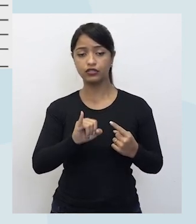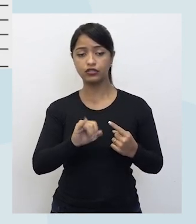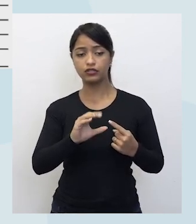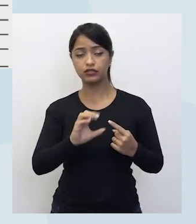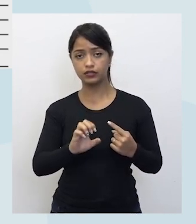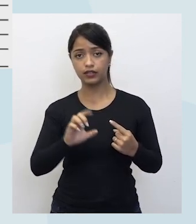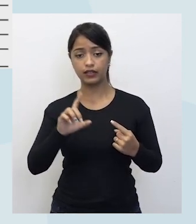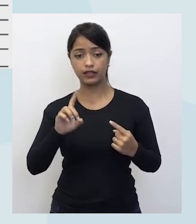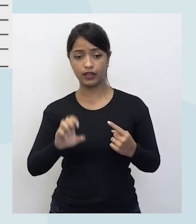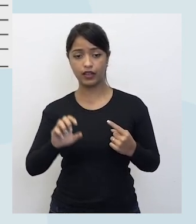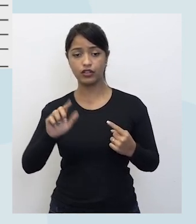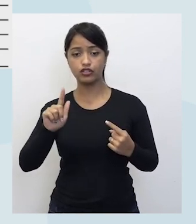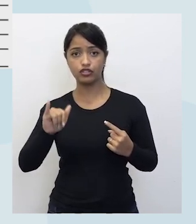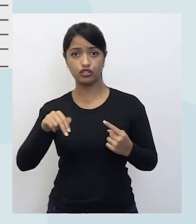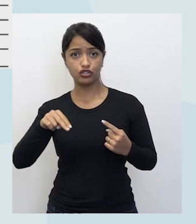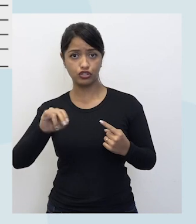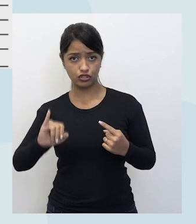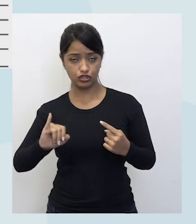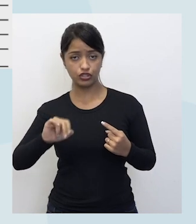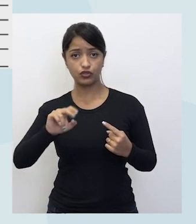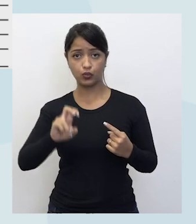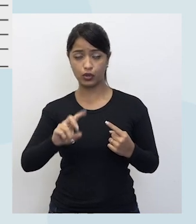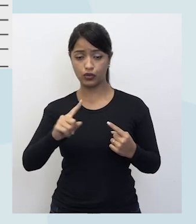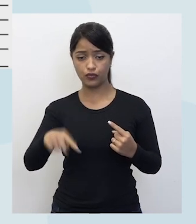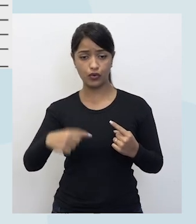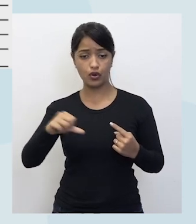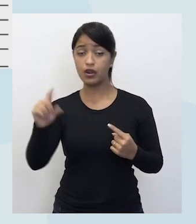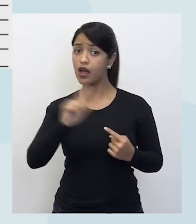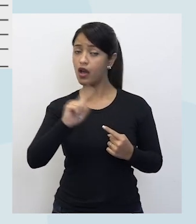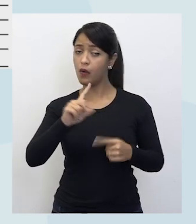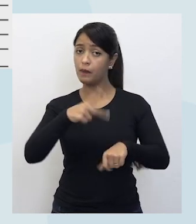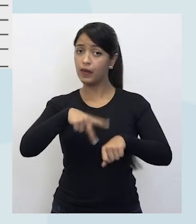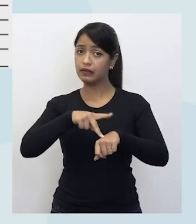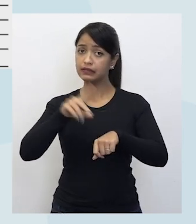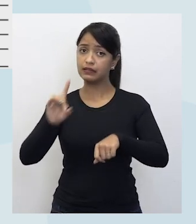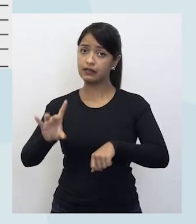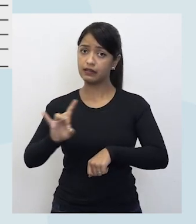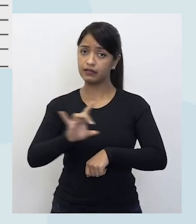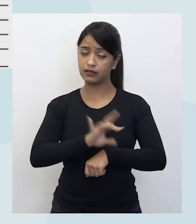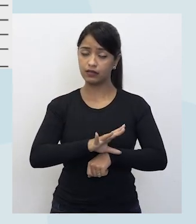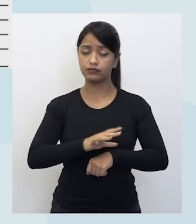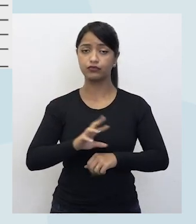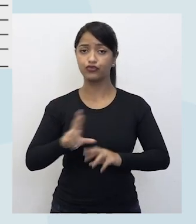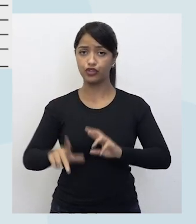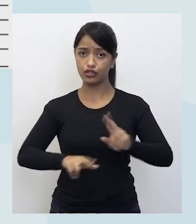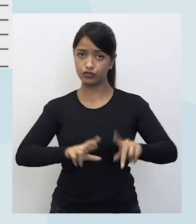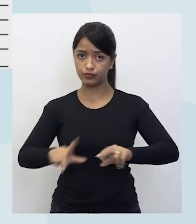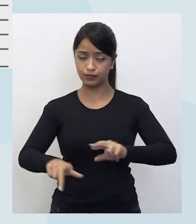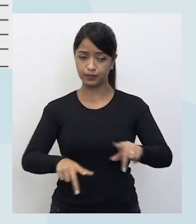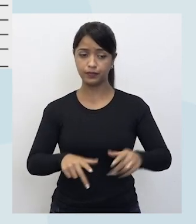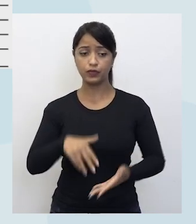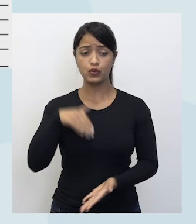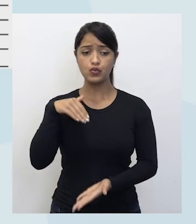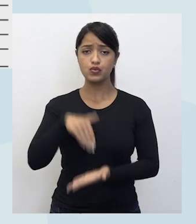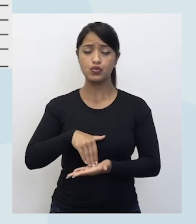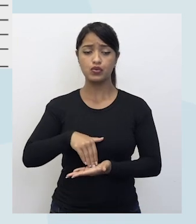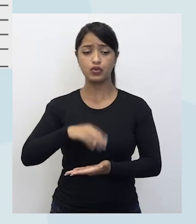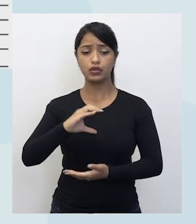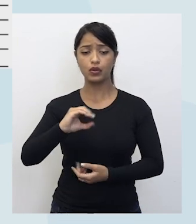né? Ele ranqueou aí esses valores. E, por último, aí nós temos o